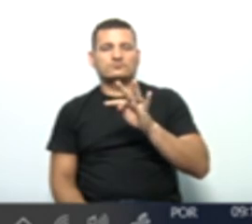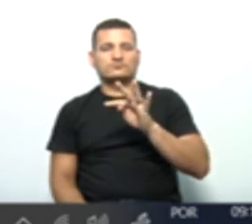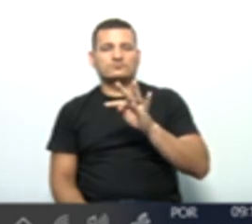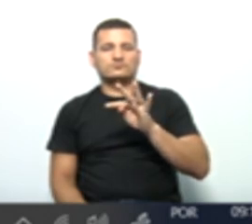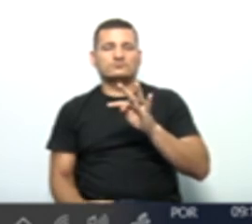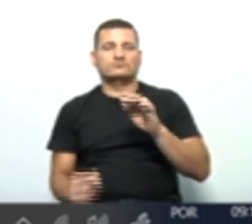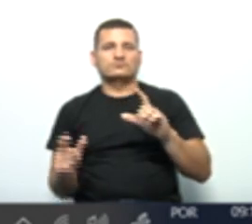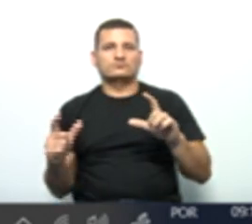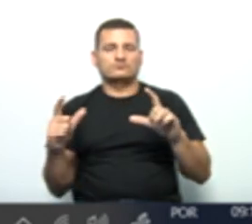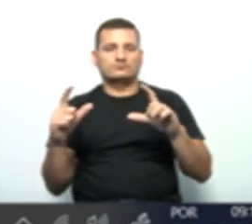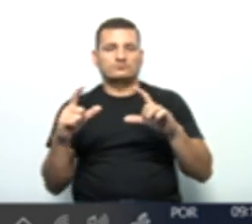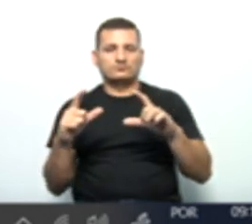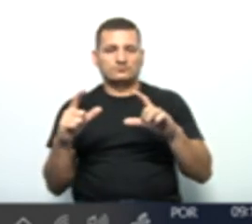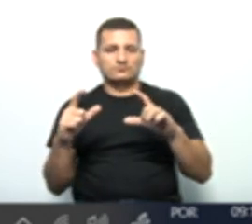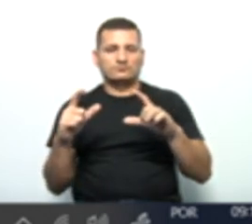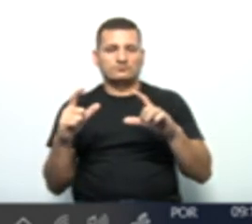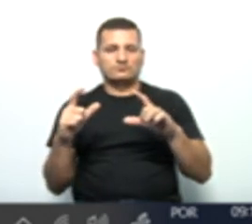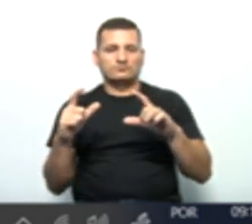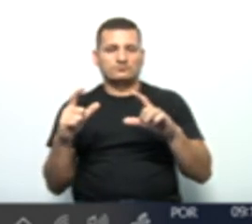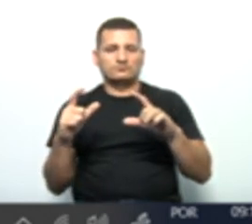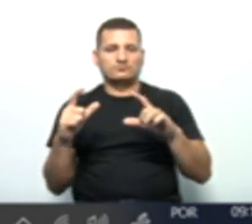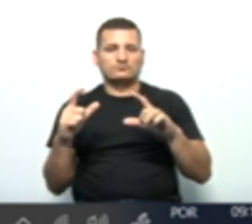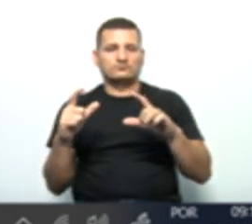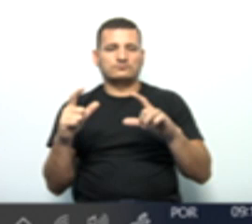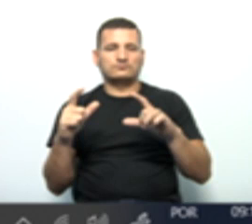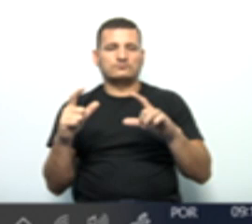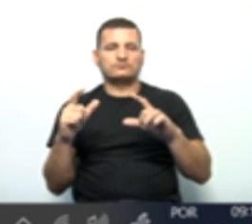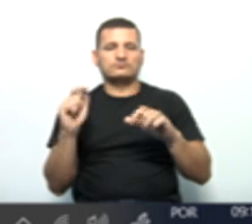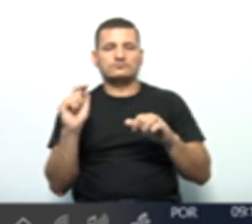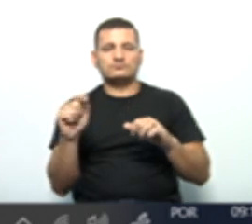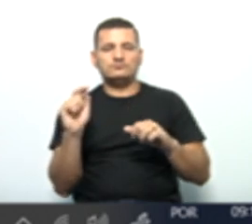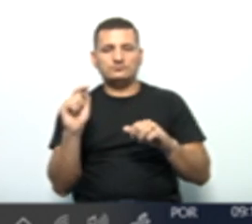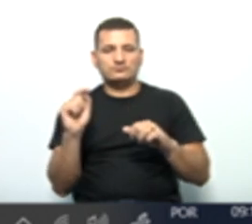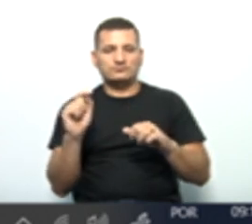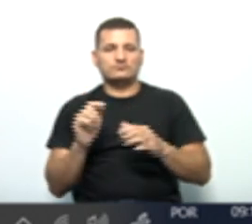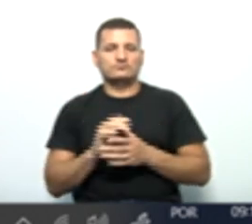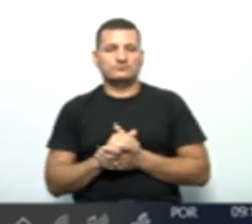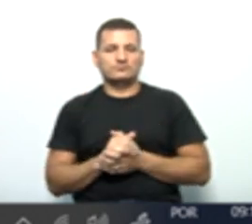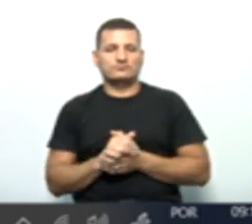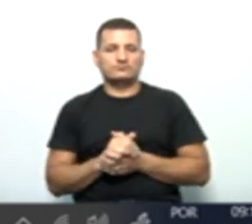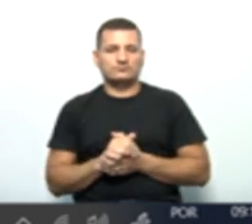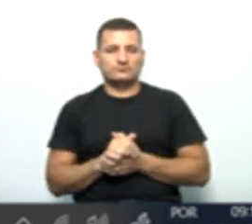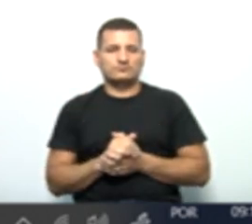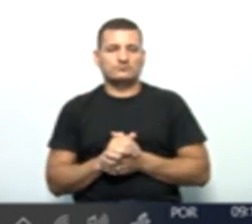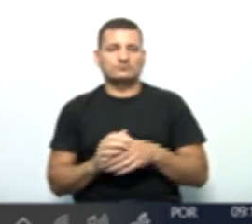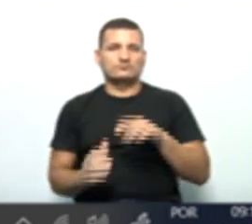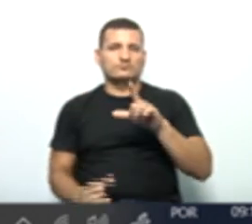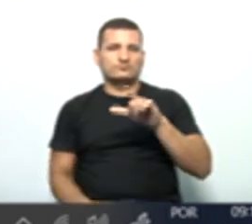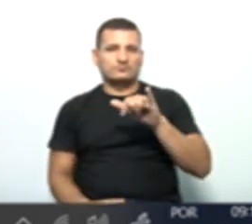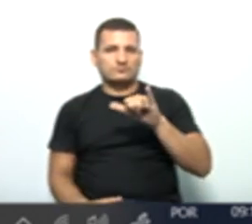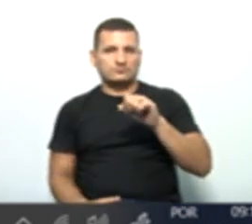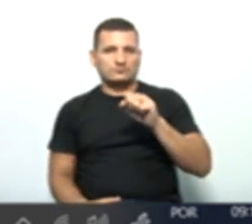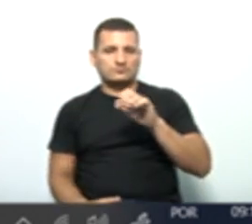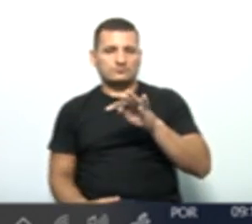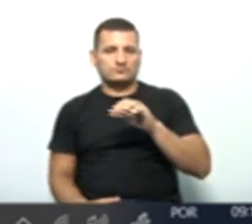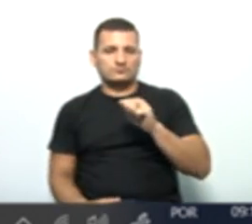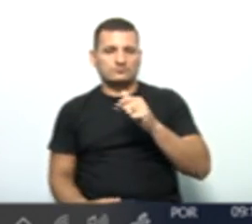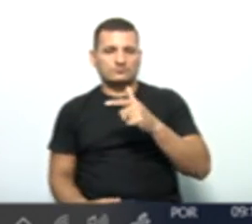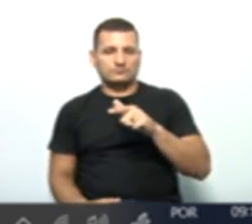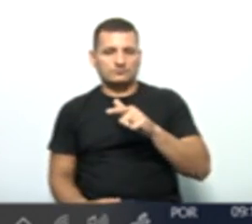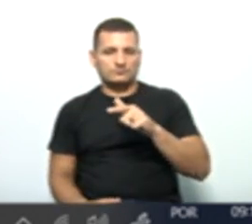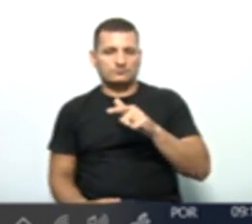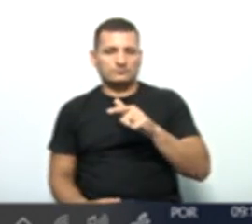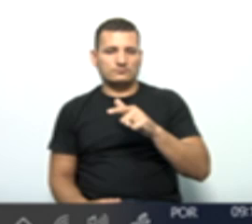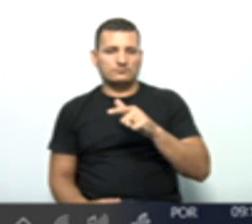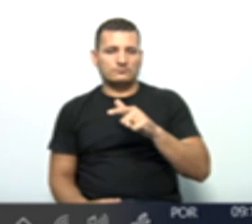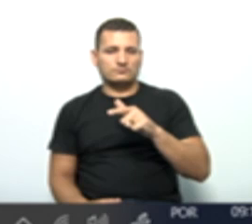abre e fecha, tá vendo? E pressiono Enter. E aí, eu chamo lista novamente.